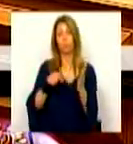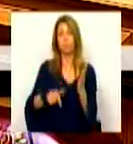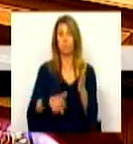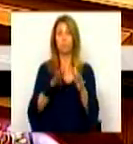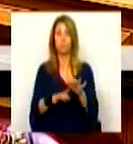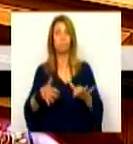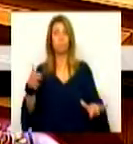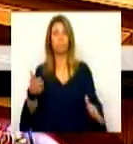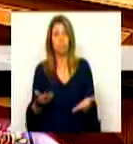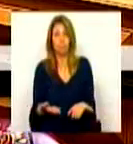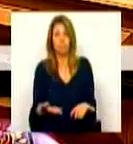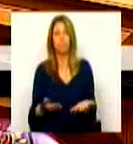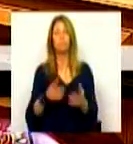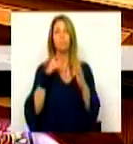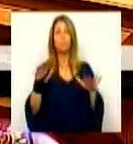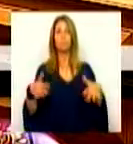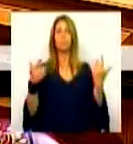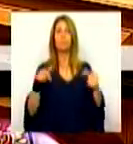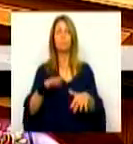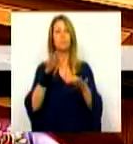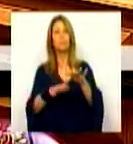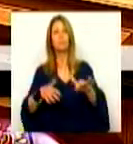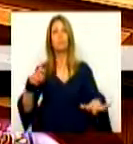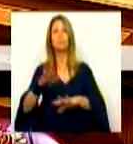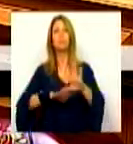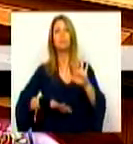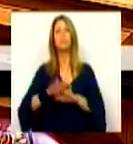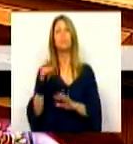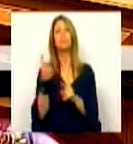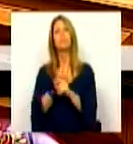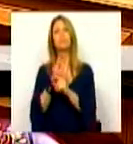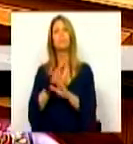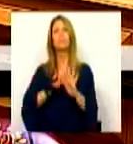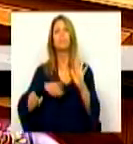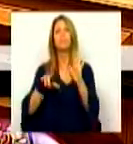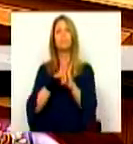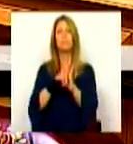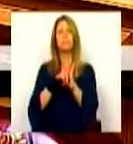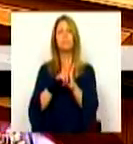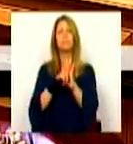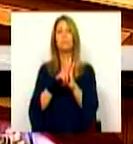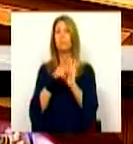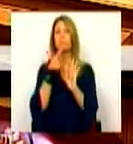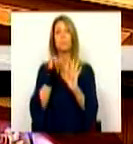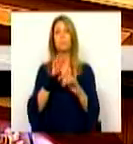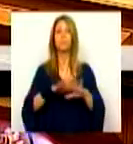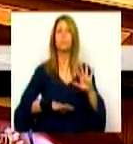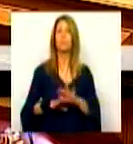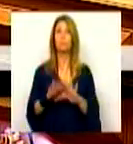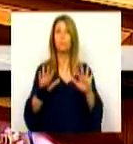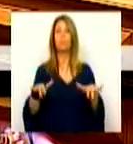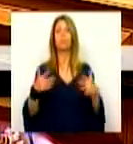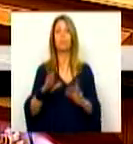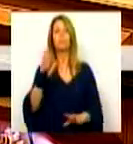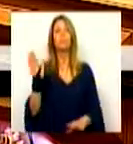Parlamento, podemos no Parlamento fazer aquilo que o decreto de lei não podia fazer. Podemos,